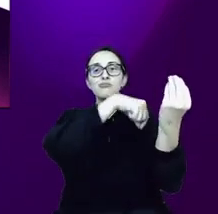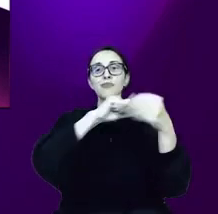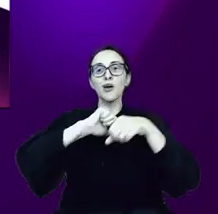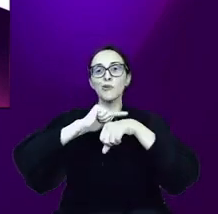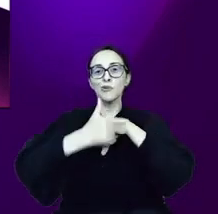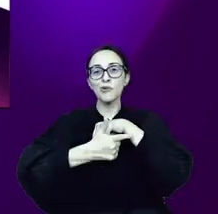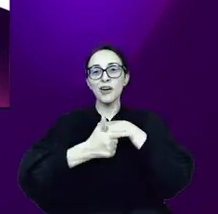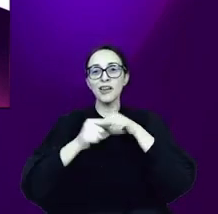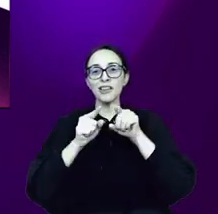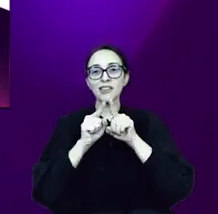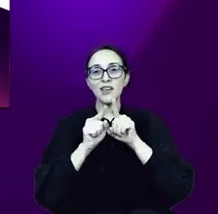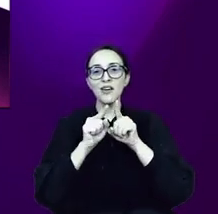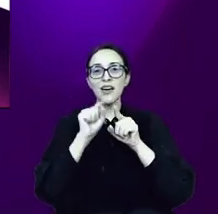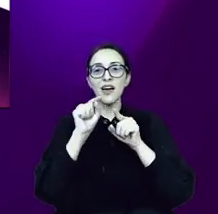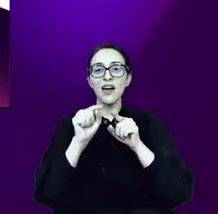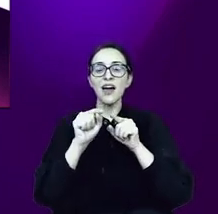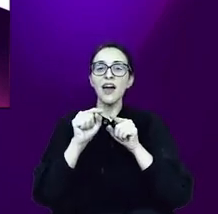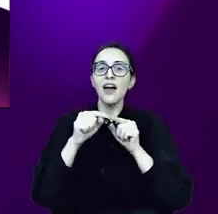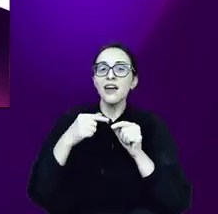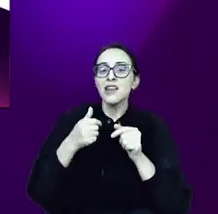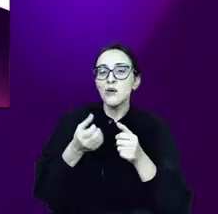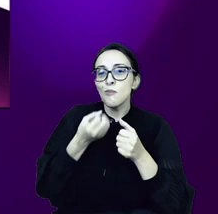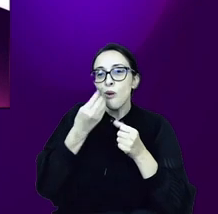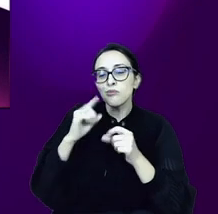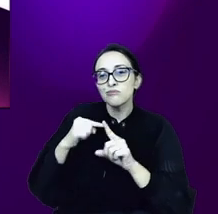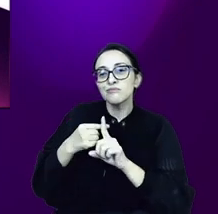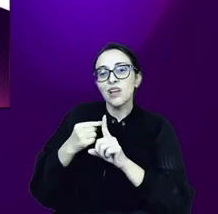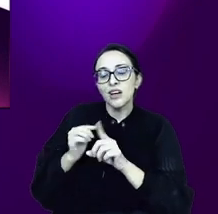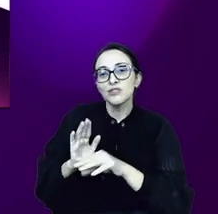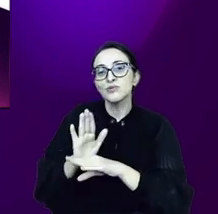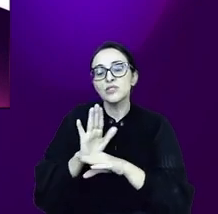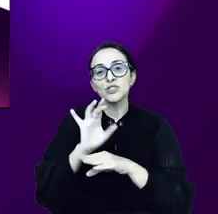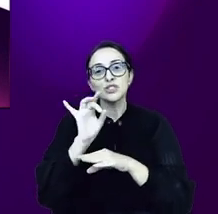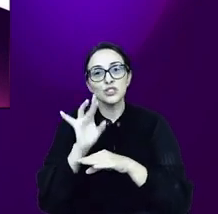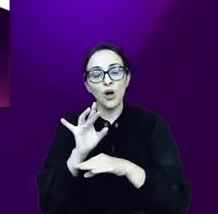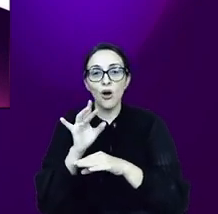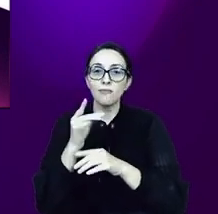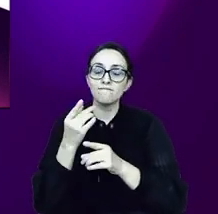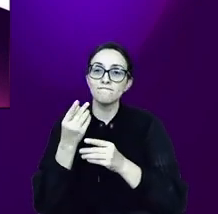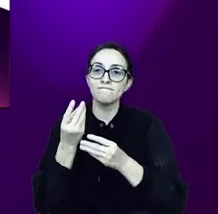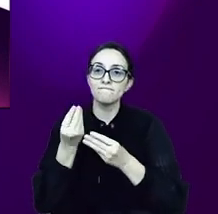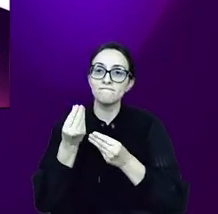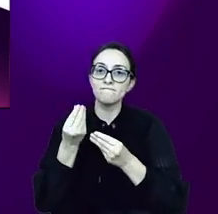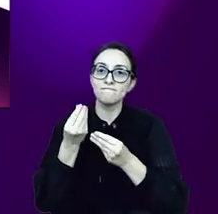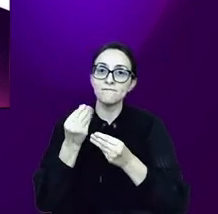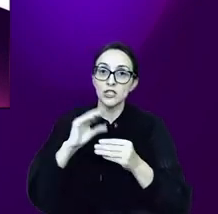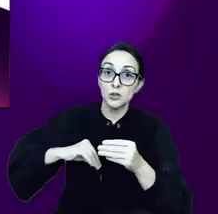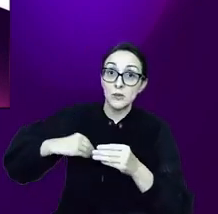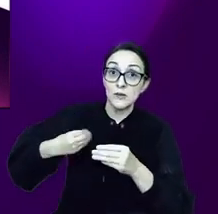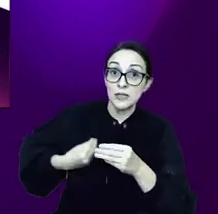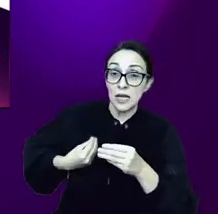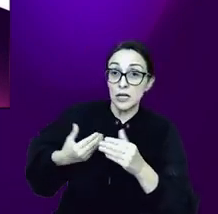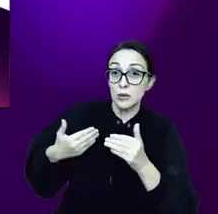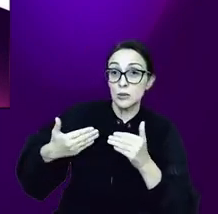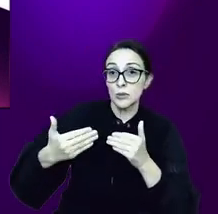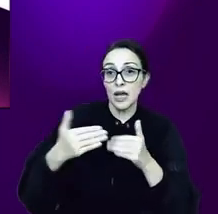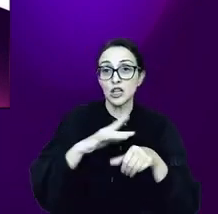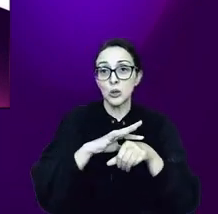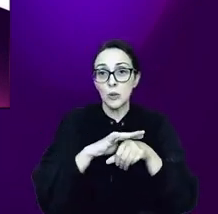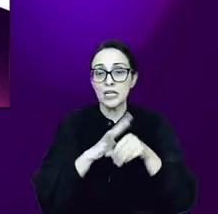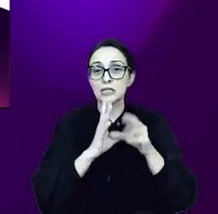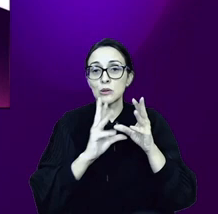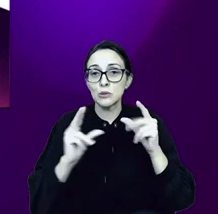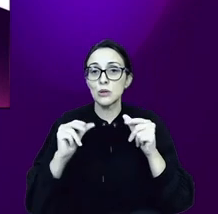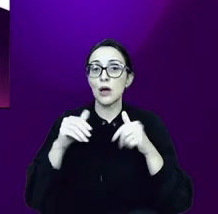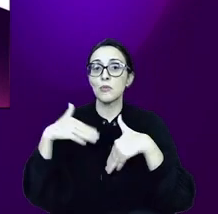alquilantes, né? E esse benefício traz não apenas uma sobrevida maior, livre de doença, de livre de